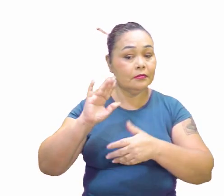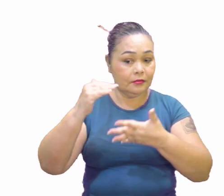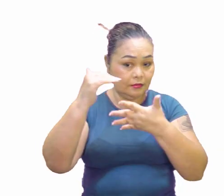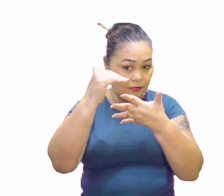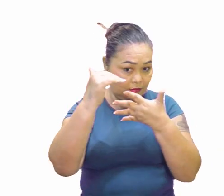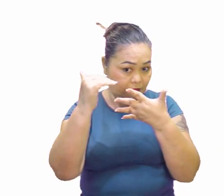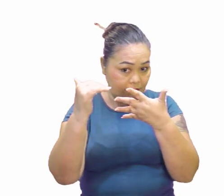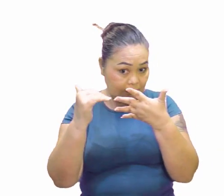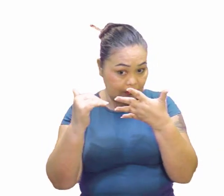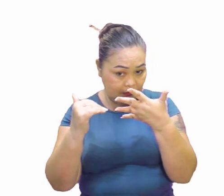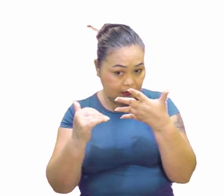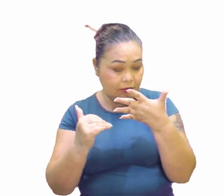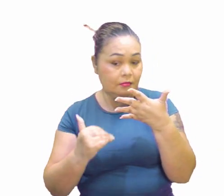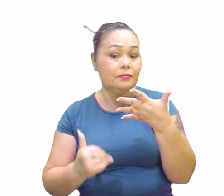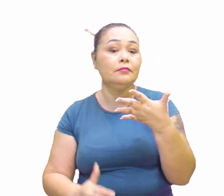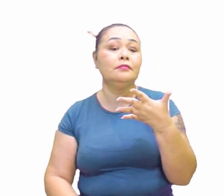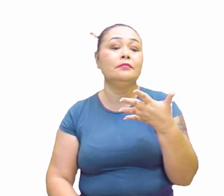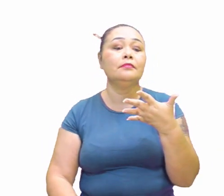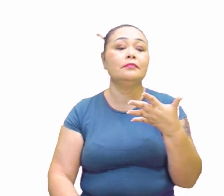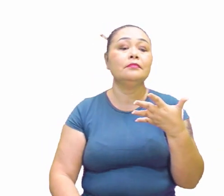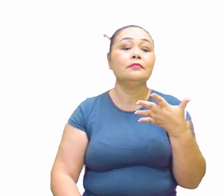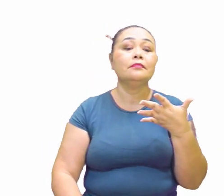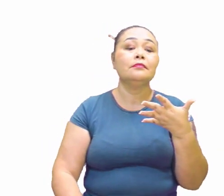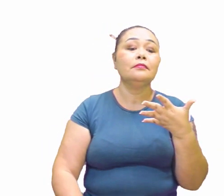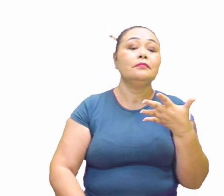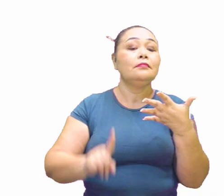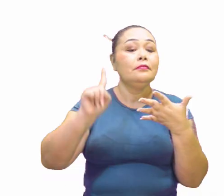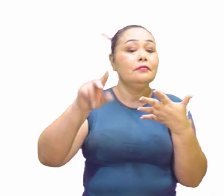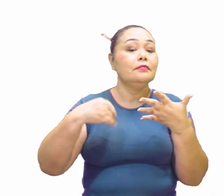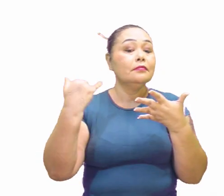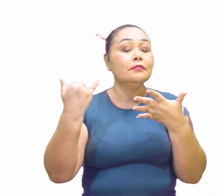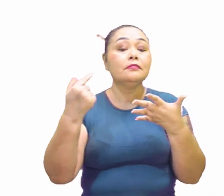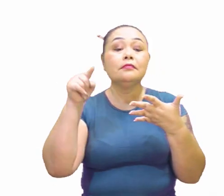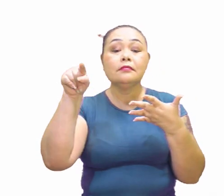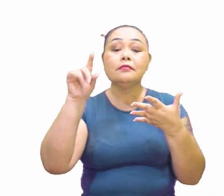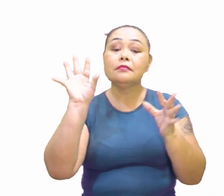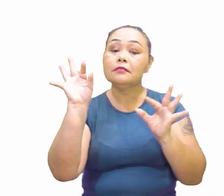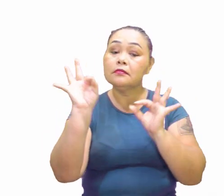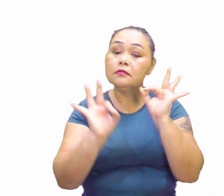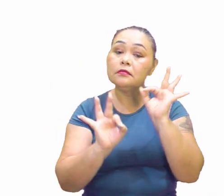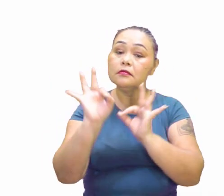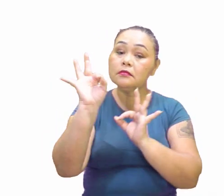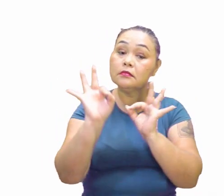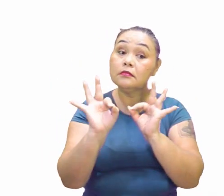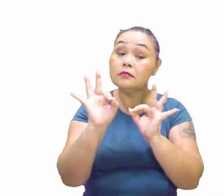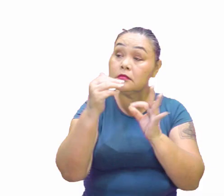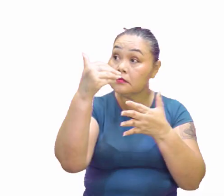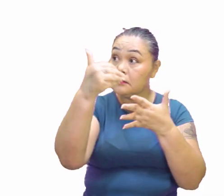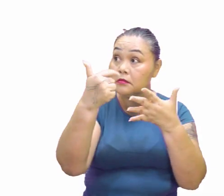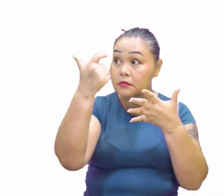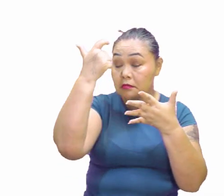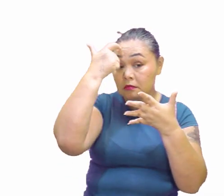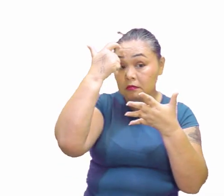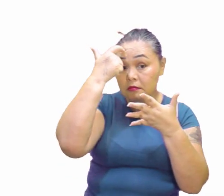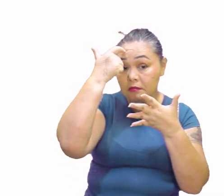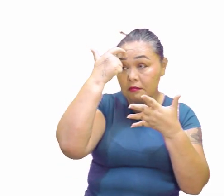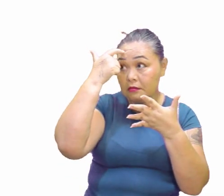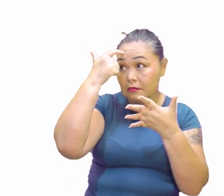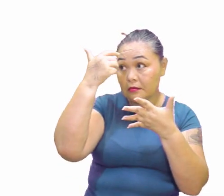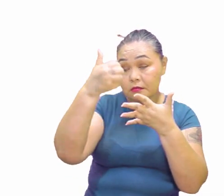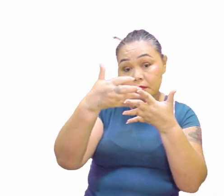está indicando uma enumeração. É essencial que você organize uma ordem de